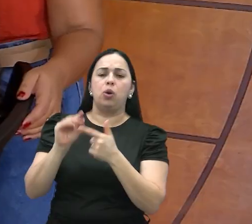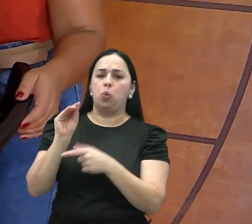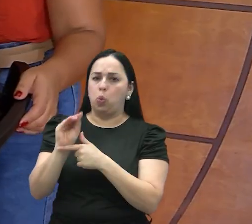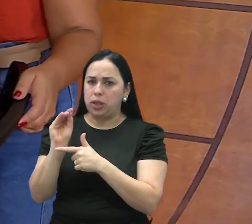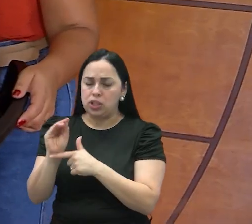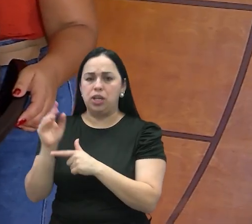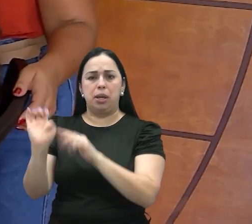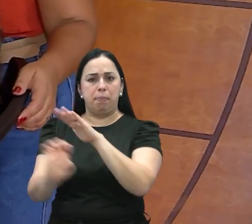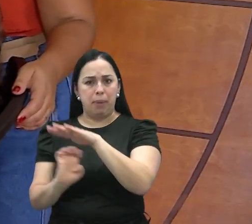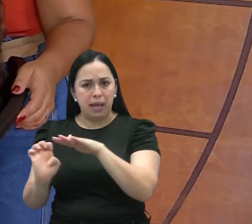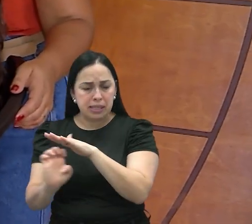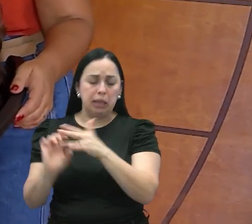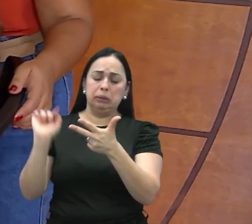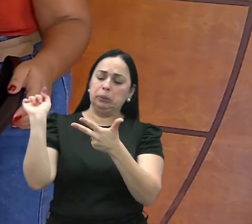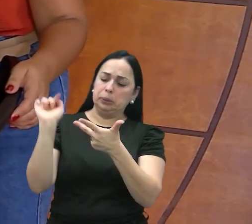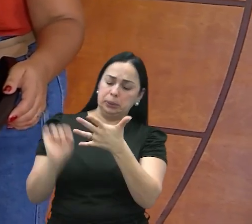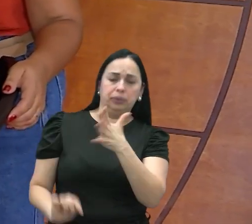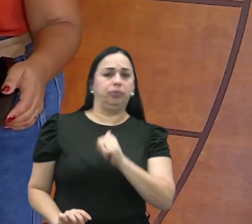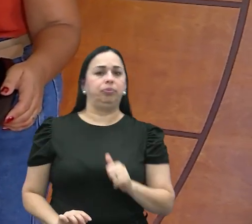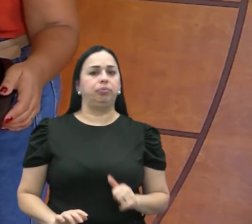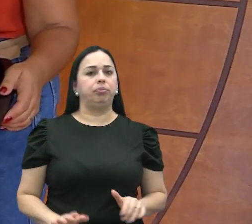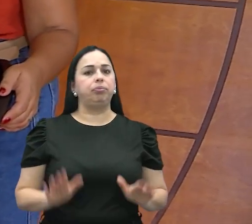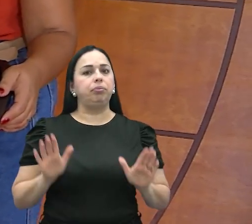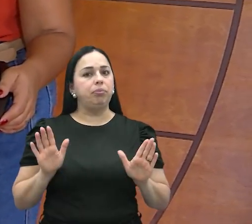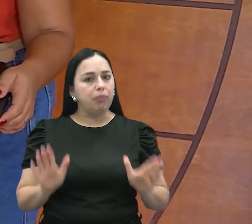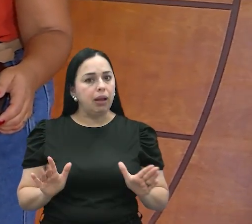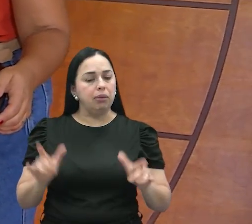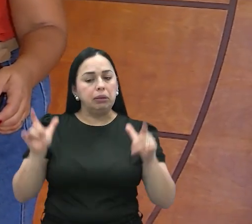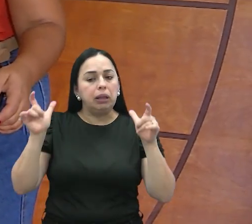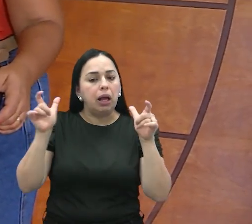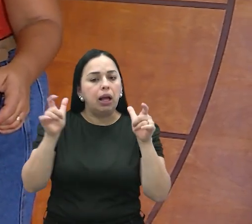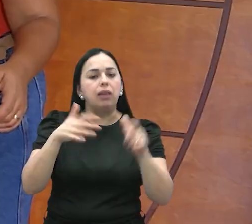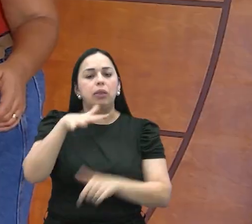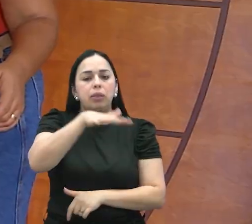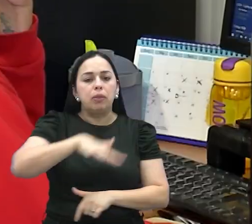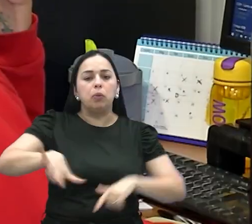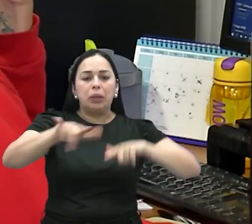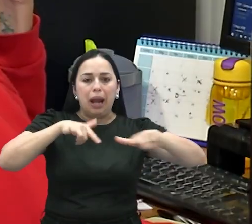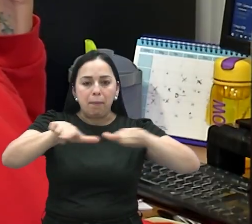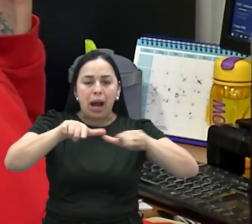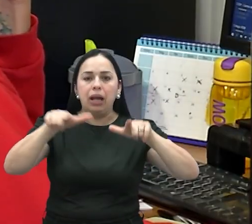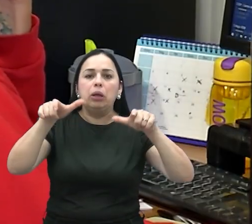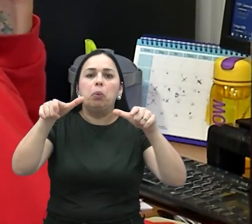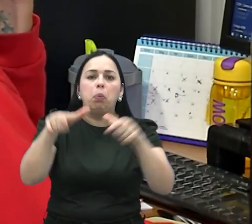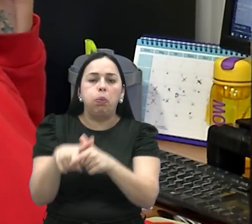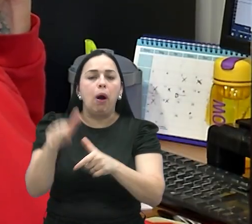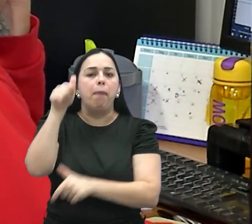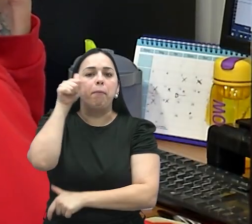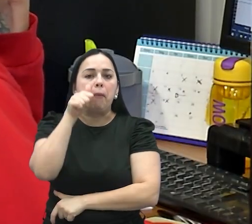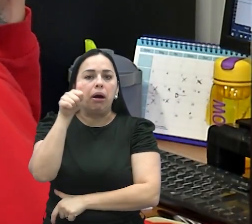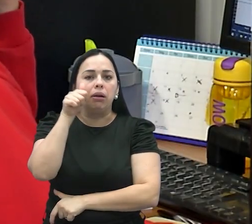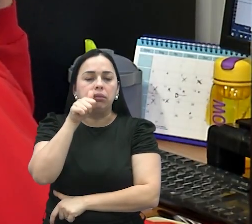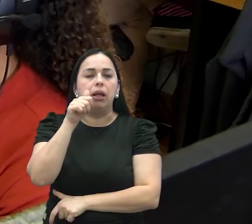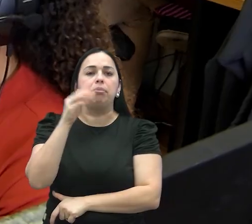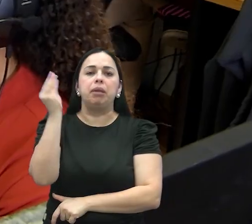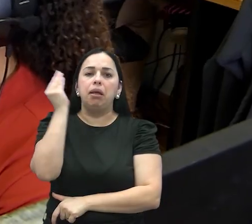tudo. Mas a Kátia ainda representa uma parcela pequena no mercado de trabalho. Alcançar